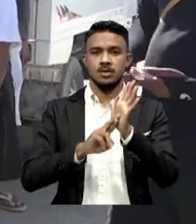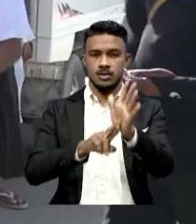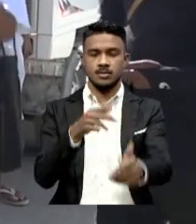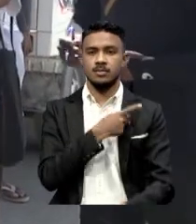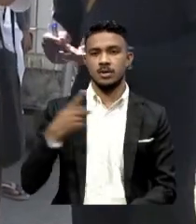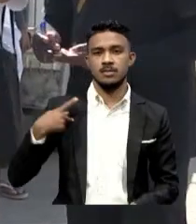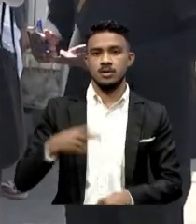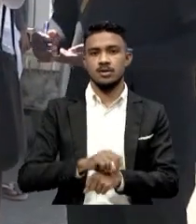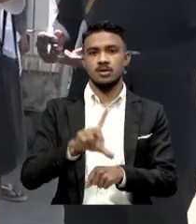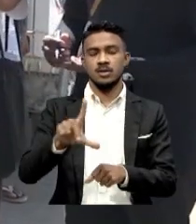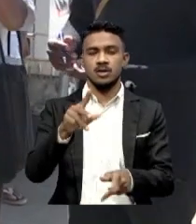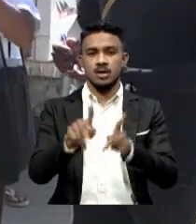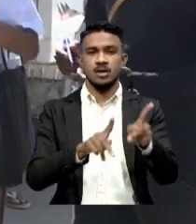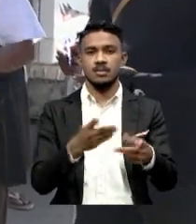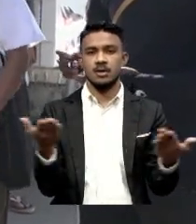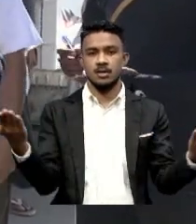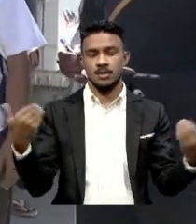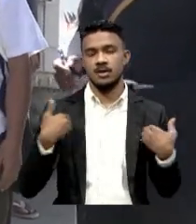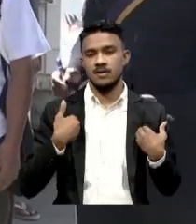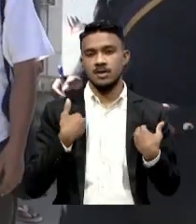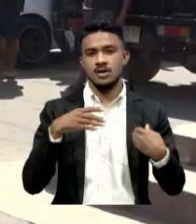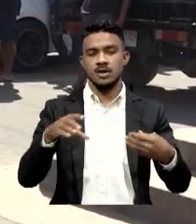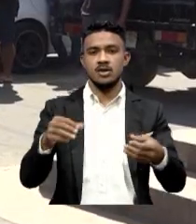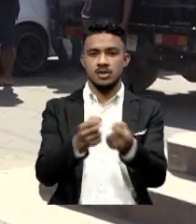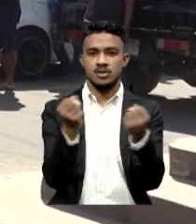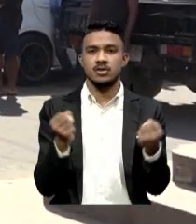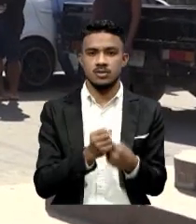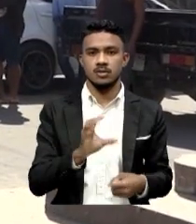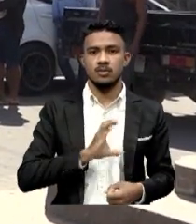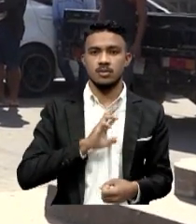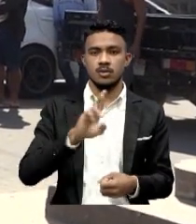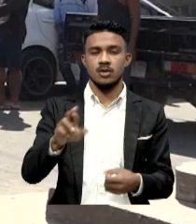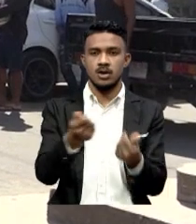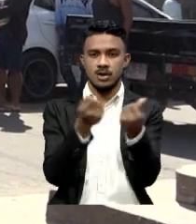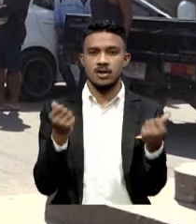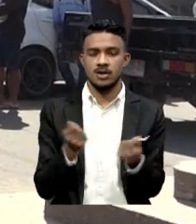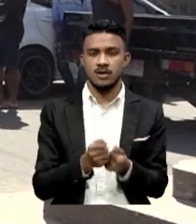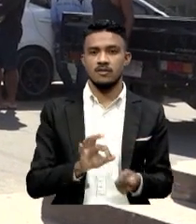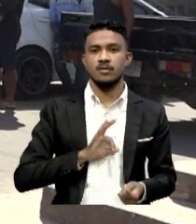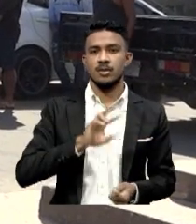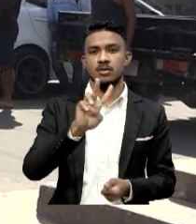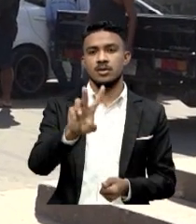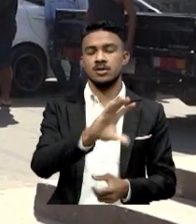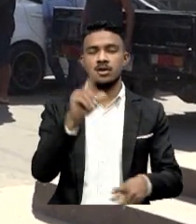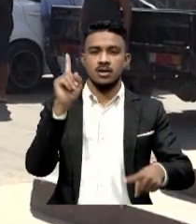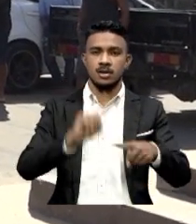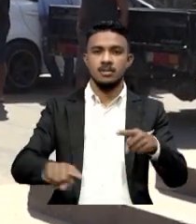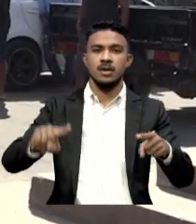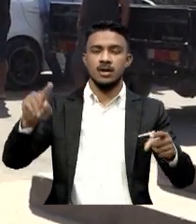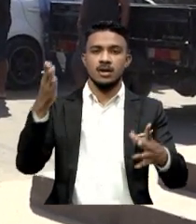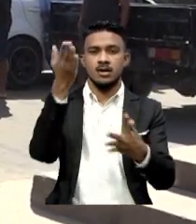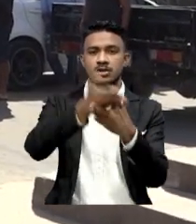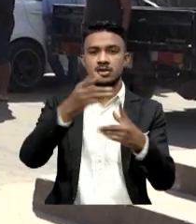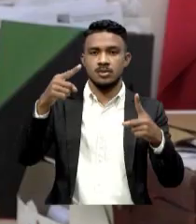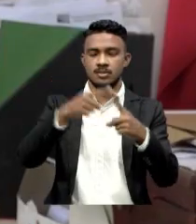Național Catac, comunitate balun e su cucumoro, aldeia Fomento 2, la bele acesso ba programa nacional cesta básica.